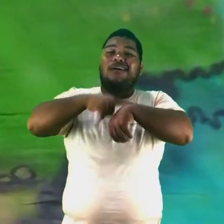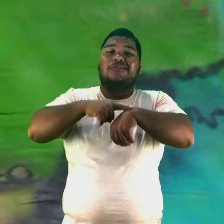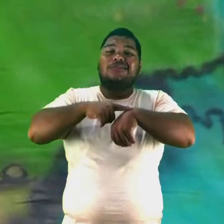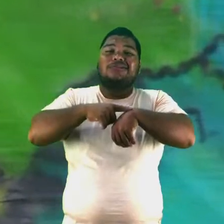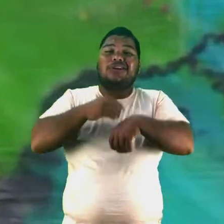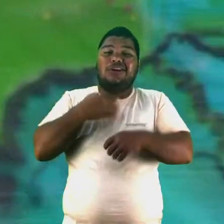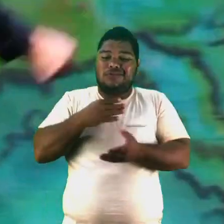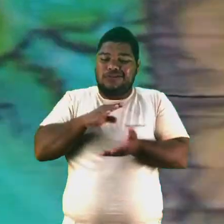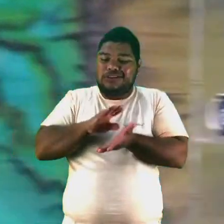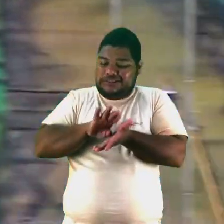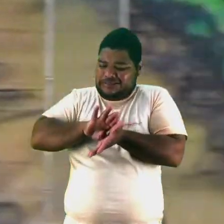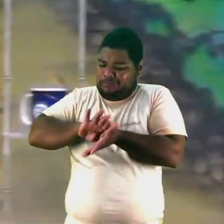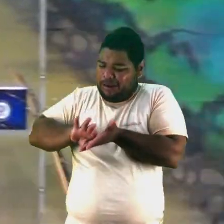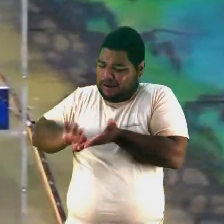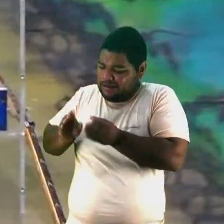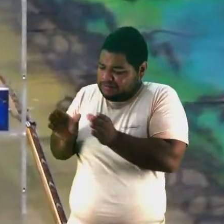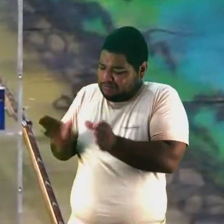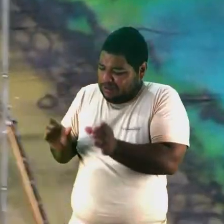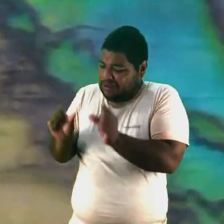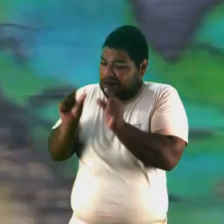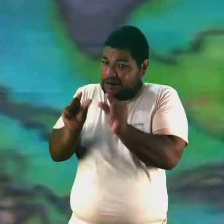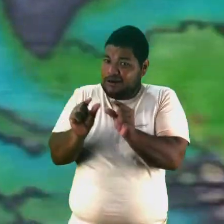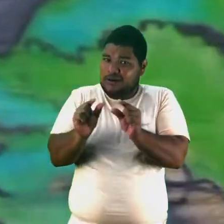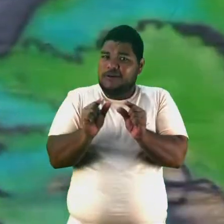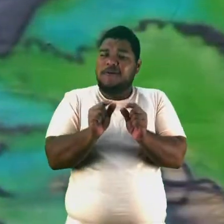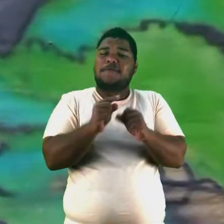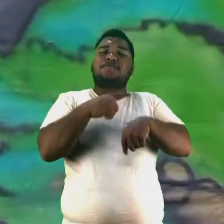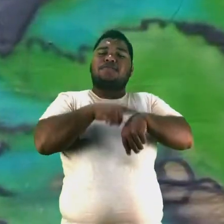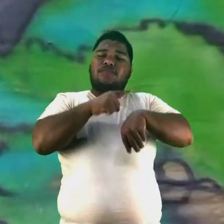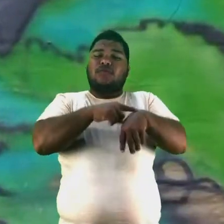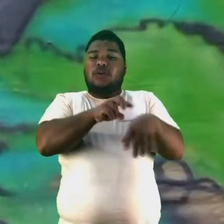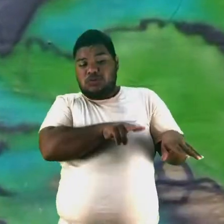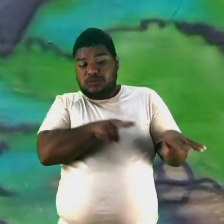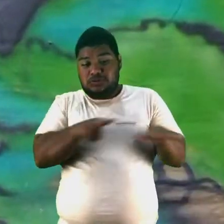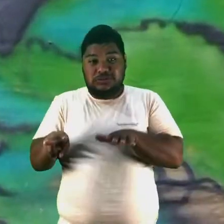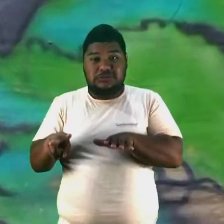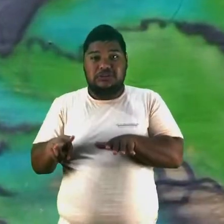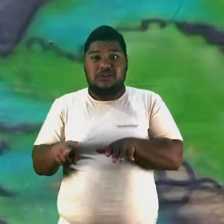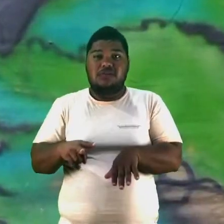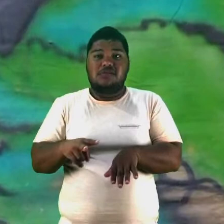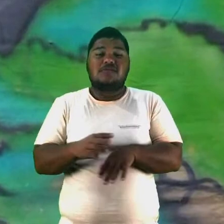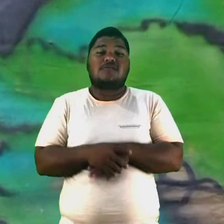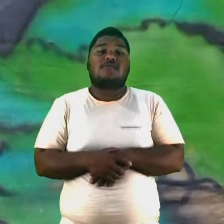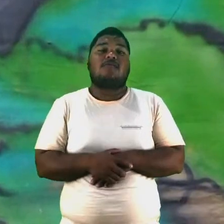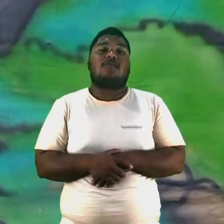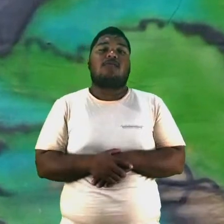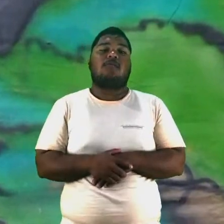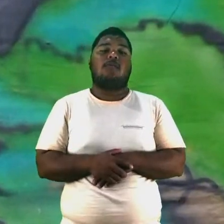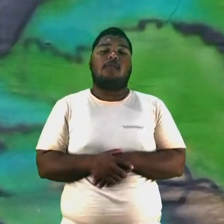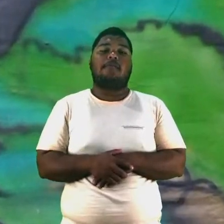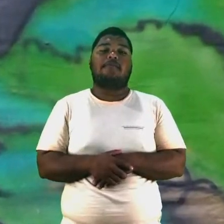próximos dias, o horário que eu vou tirar nessa próxima semana, vai ser tal hora, tal hora.